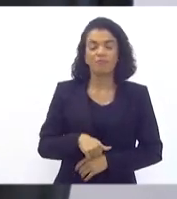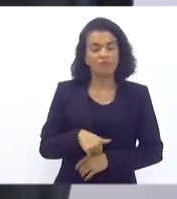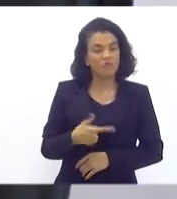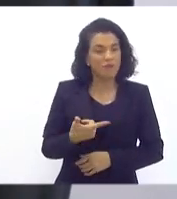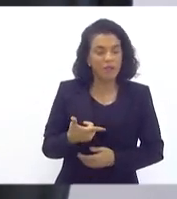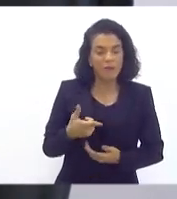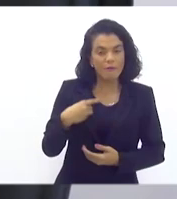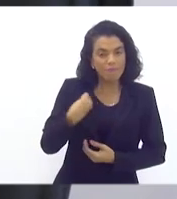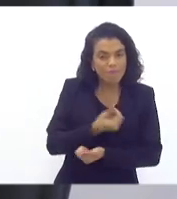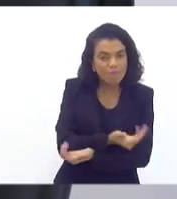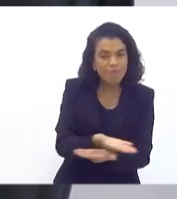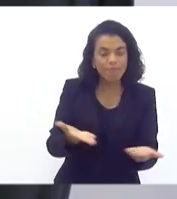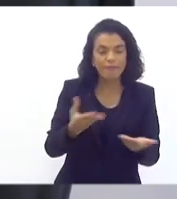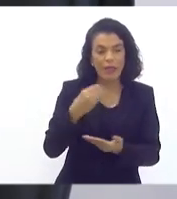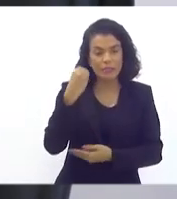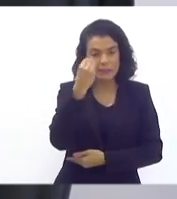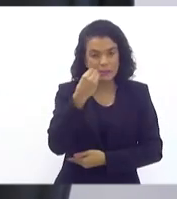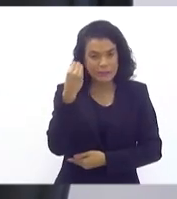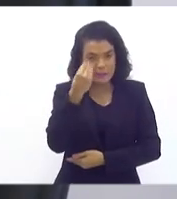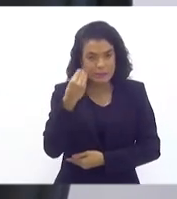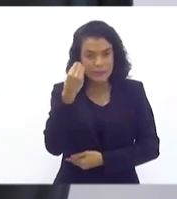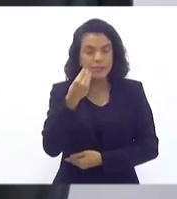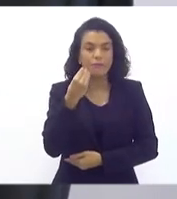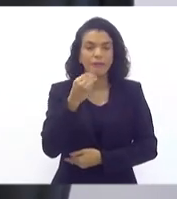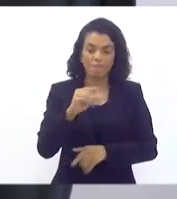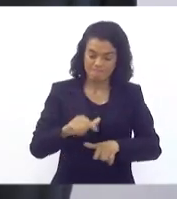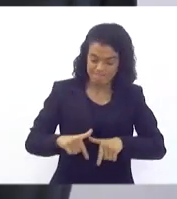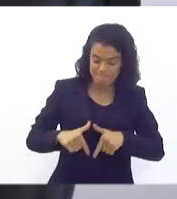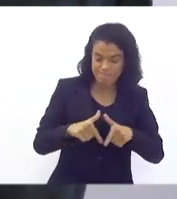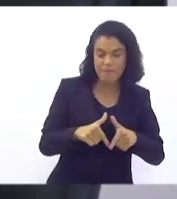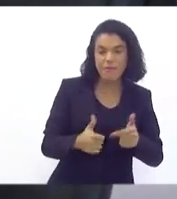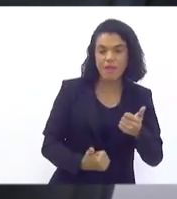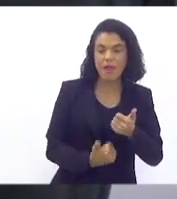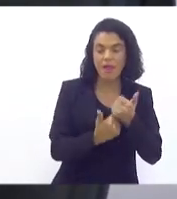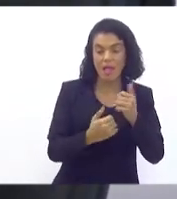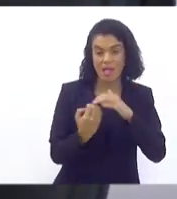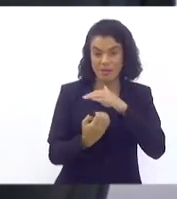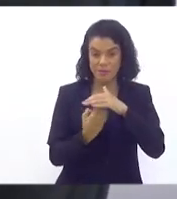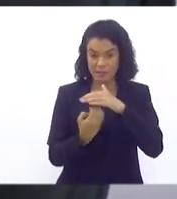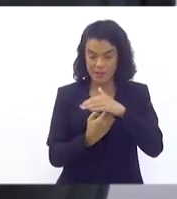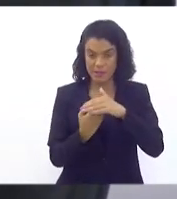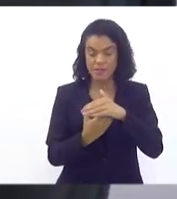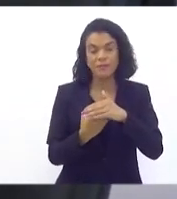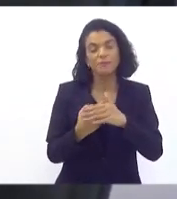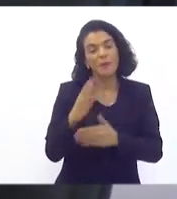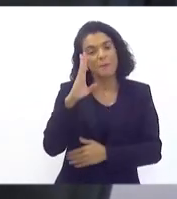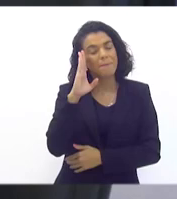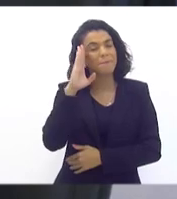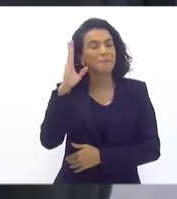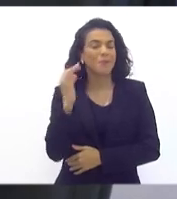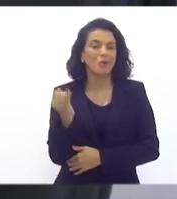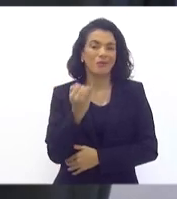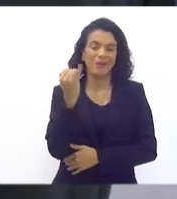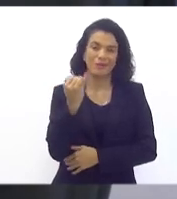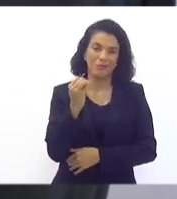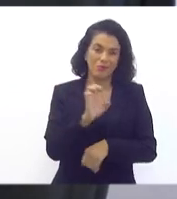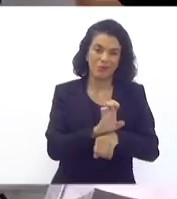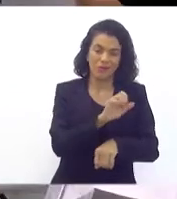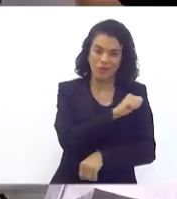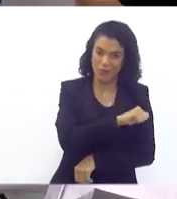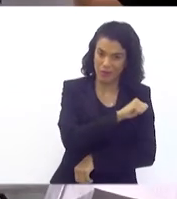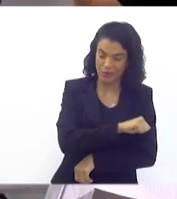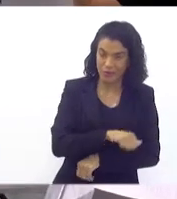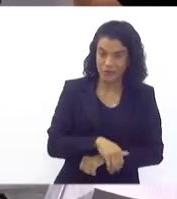trazer sua experiência de gestão e dar maior vigor a agência tão fundamental para esse serviço relevante no estado do Rio de Janeiro